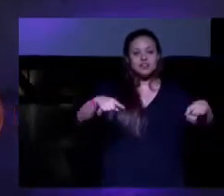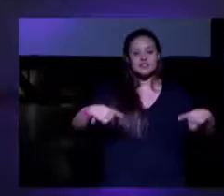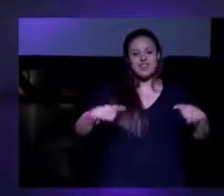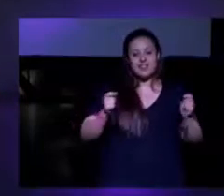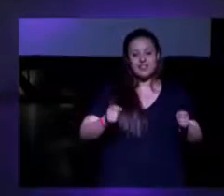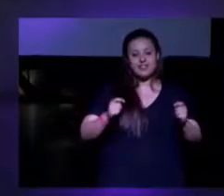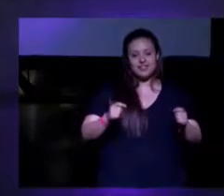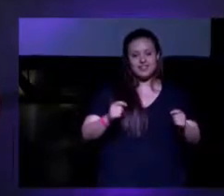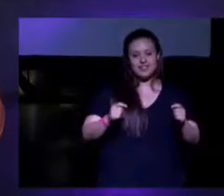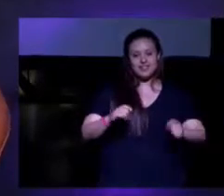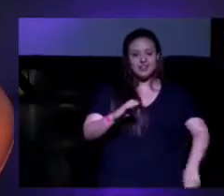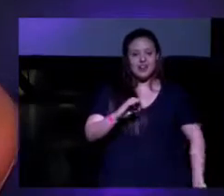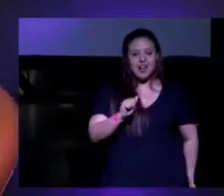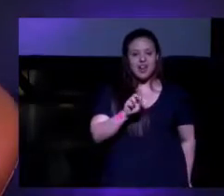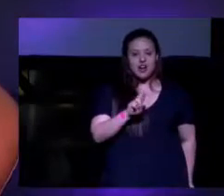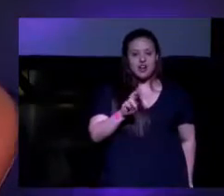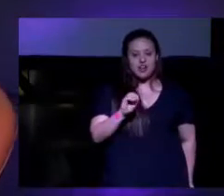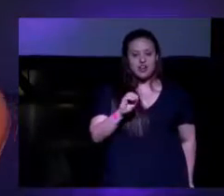das